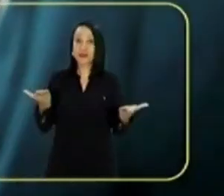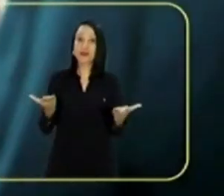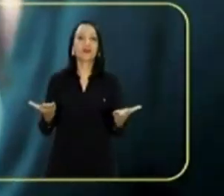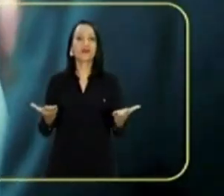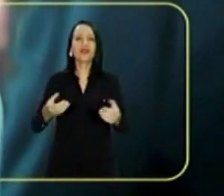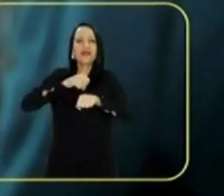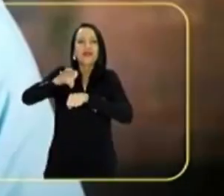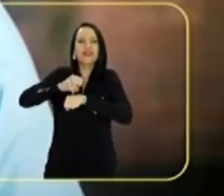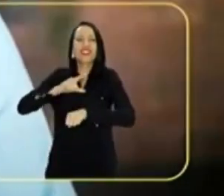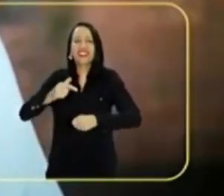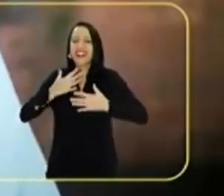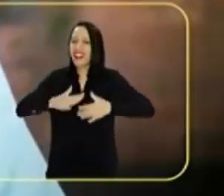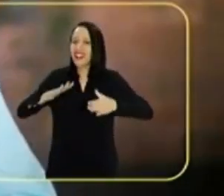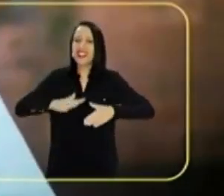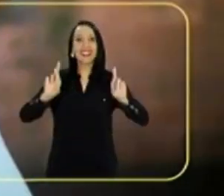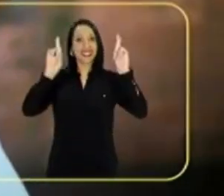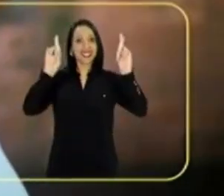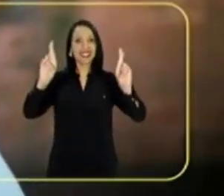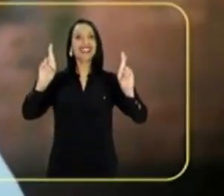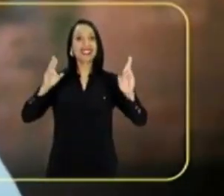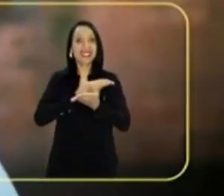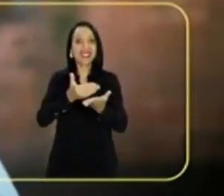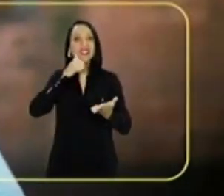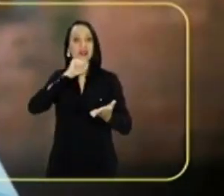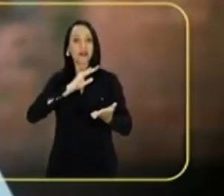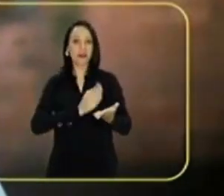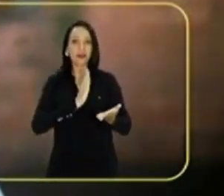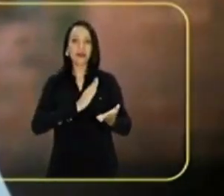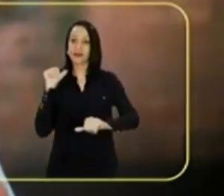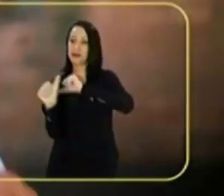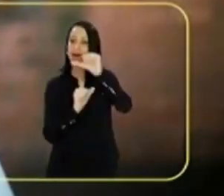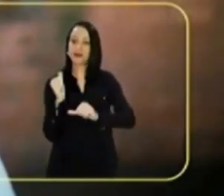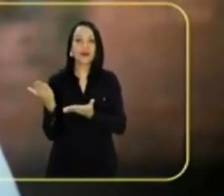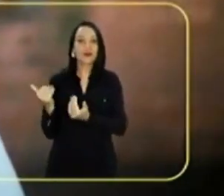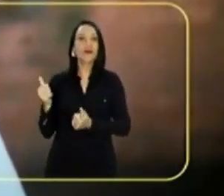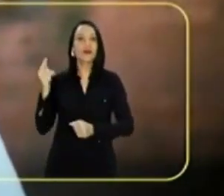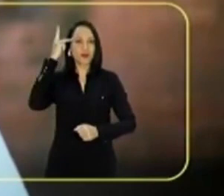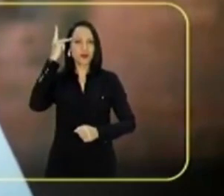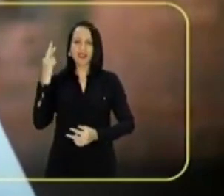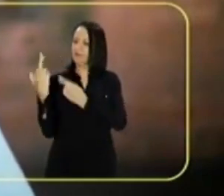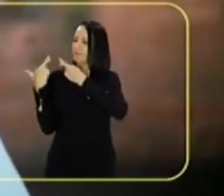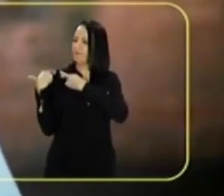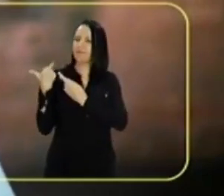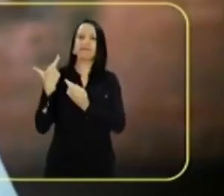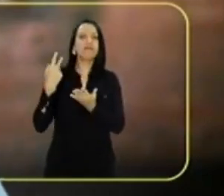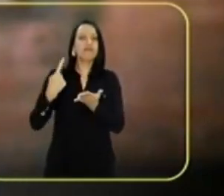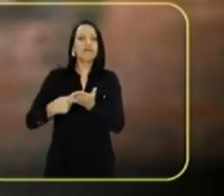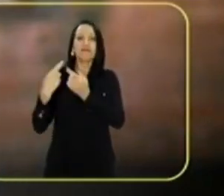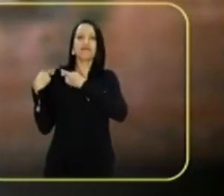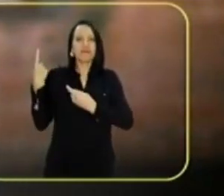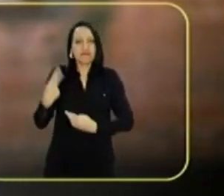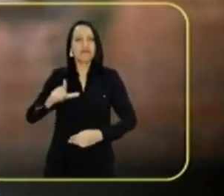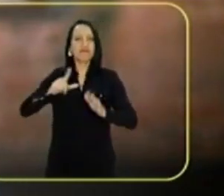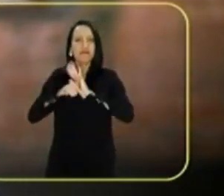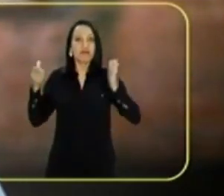Eu quero trazer um pouco de alento e esperança para o coração dessas mães. Transformar a realidade dos jovens de São Paulo é um compromisso que eu